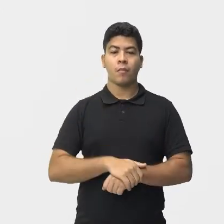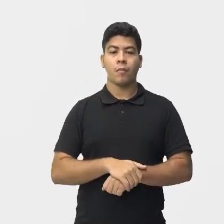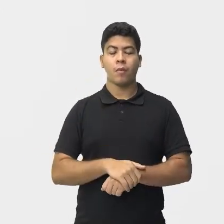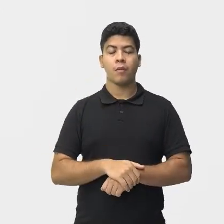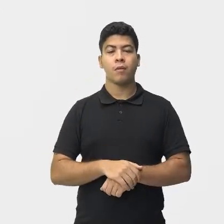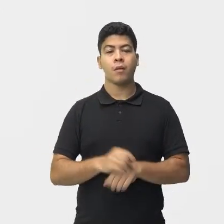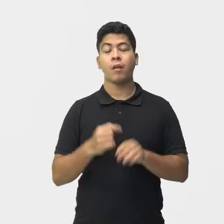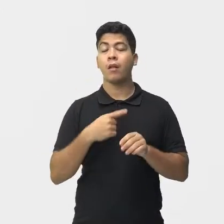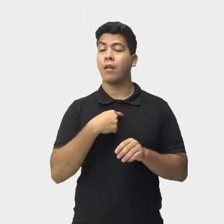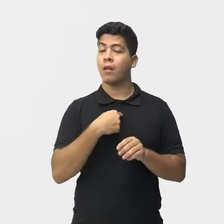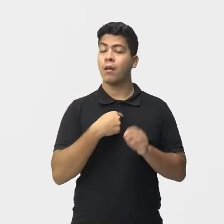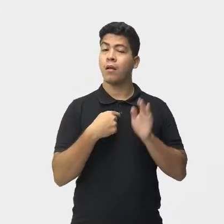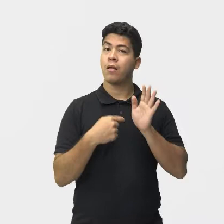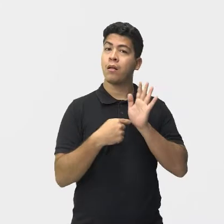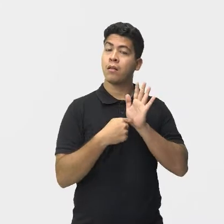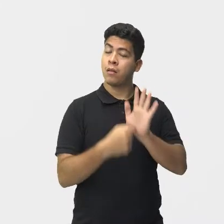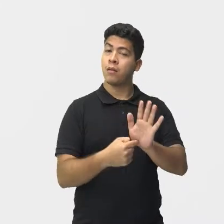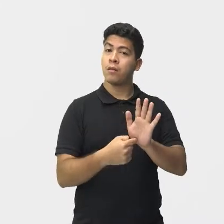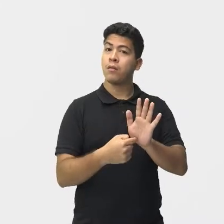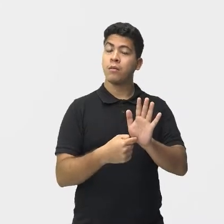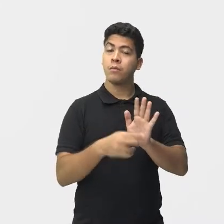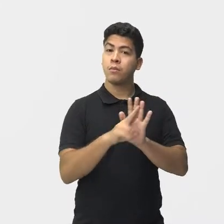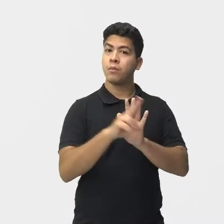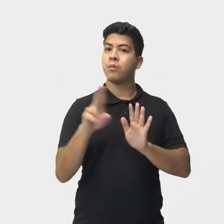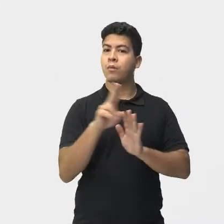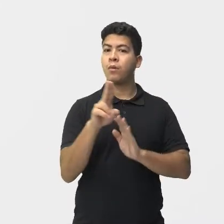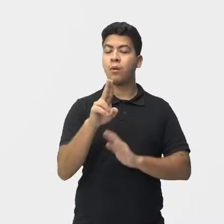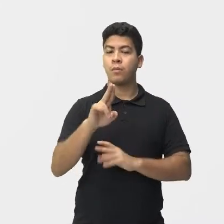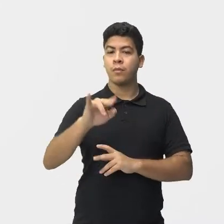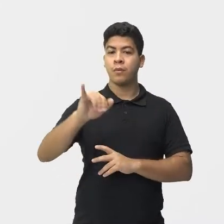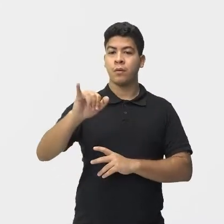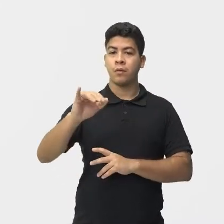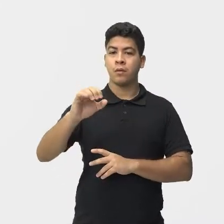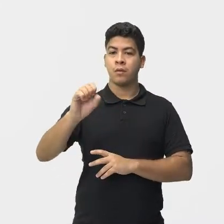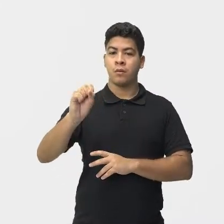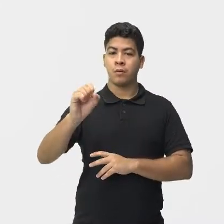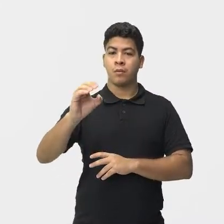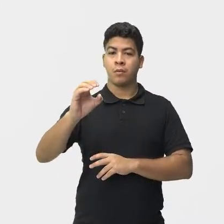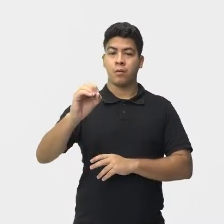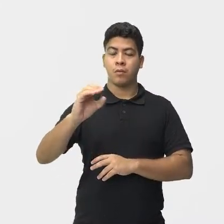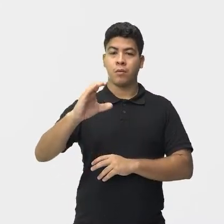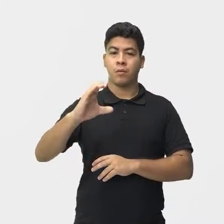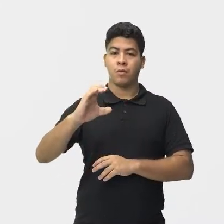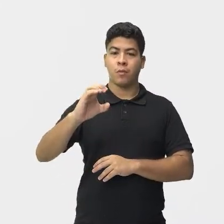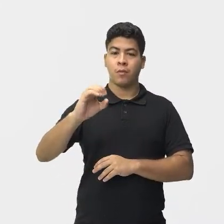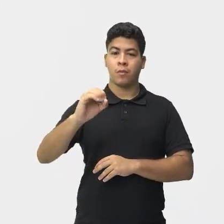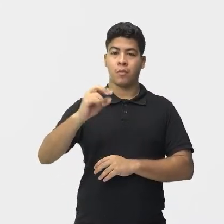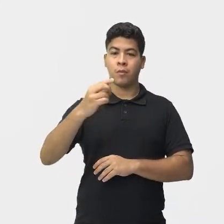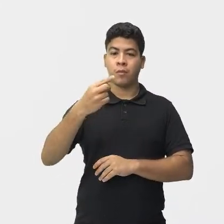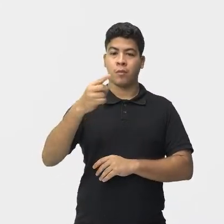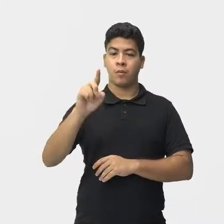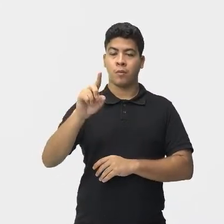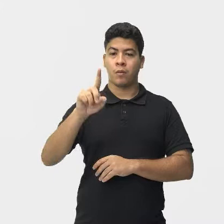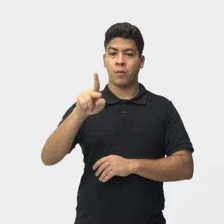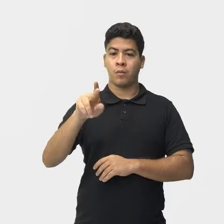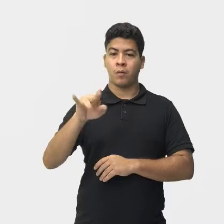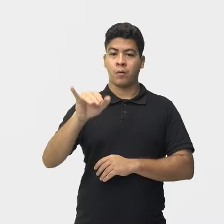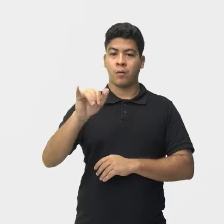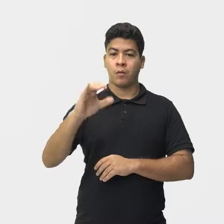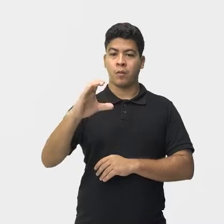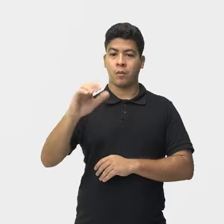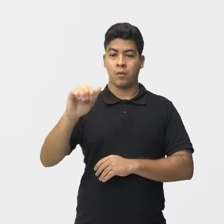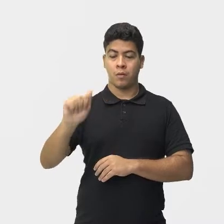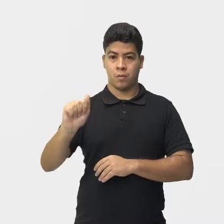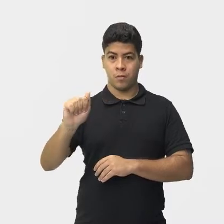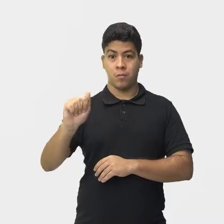isovolumétrica. Bem, nesse tipo de transformação, nós temos a seguinte característica: ela é